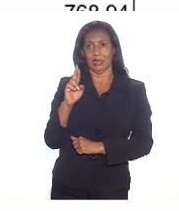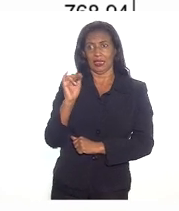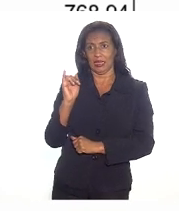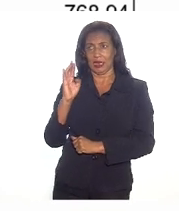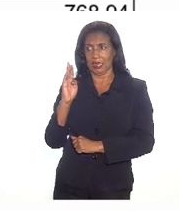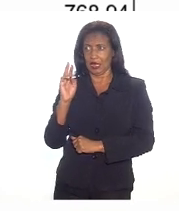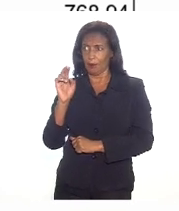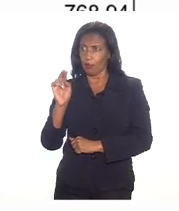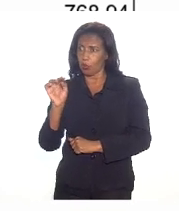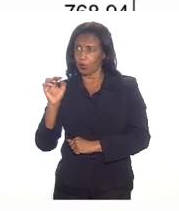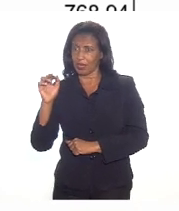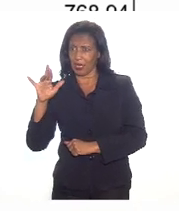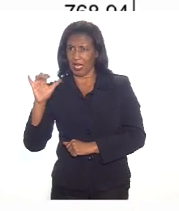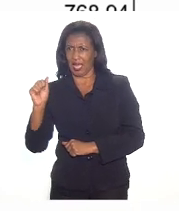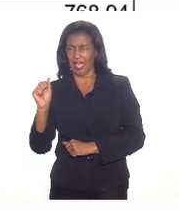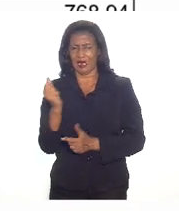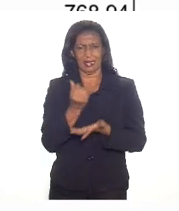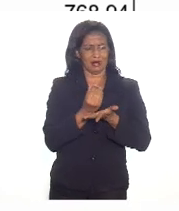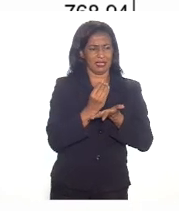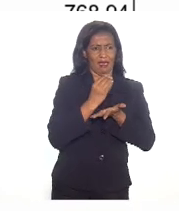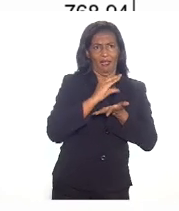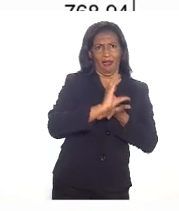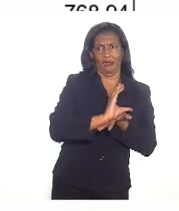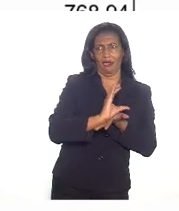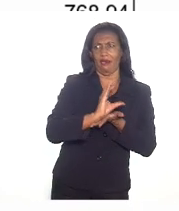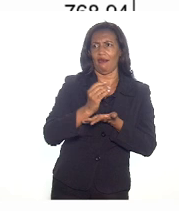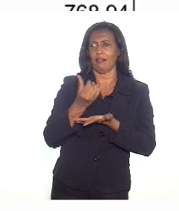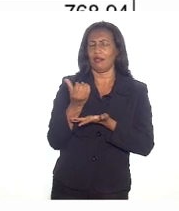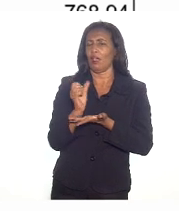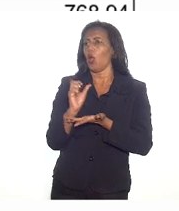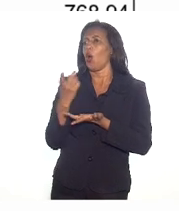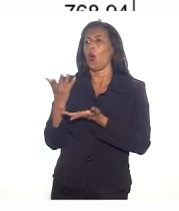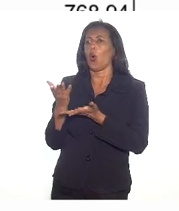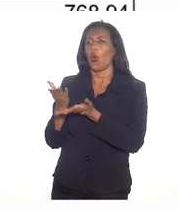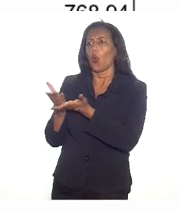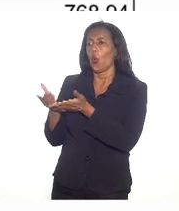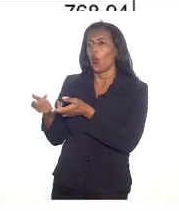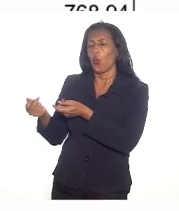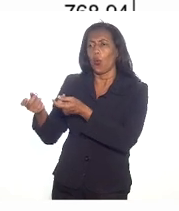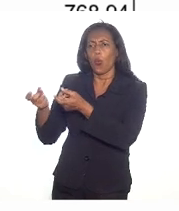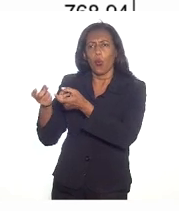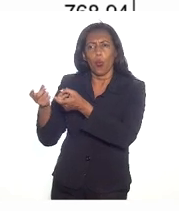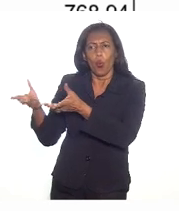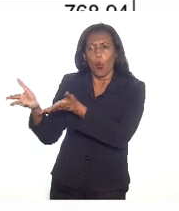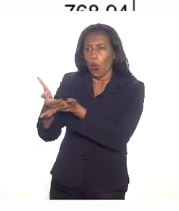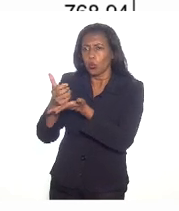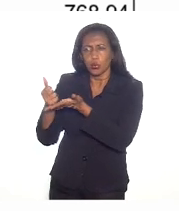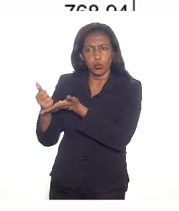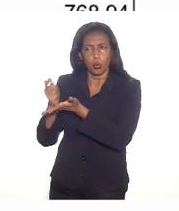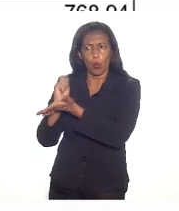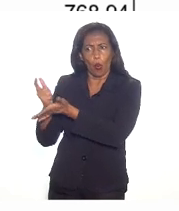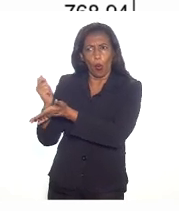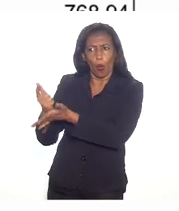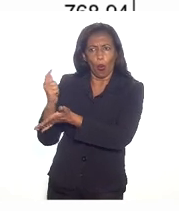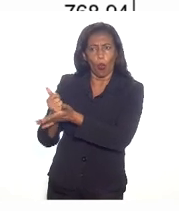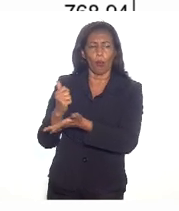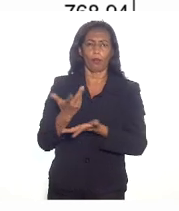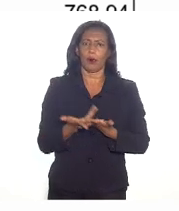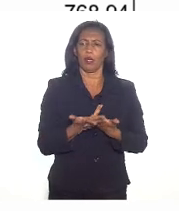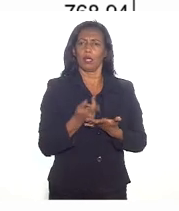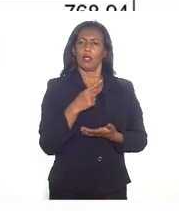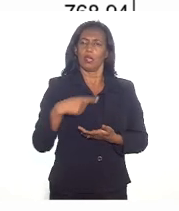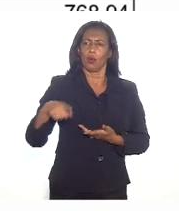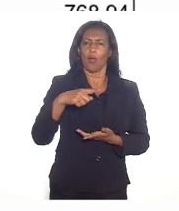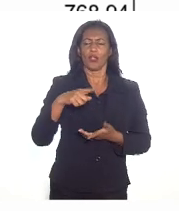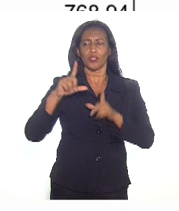vai ser mais tributado, se é a renda e a riqueza ou a produção e o consumo. Eu acho que tem que ser a renda e a riqueza, diminuir o imposto sobre